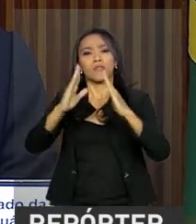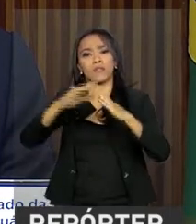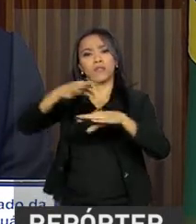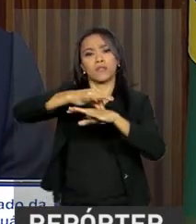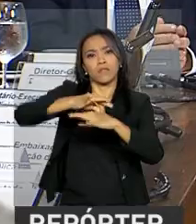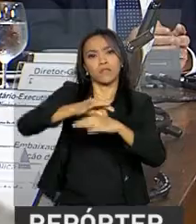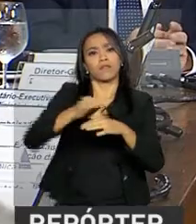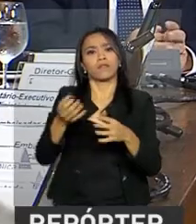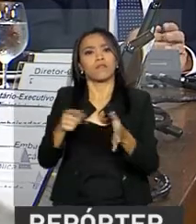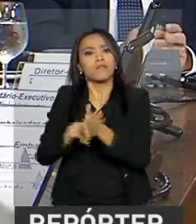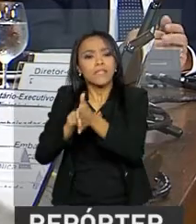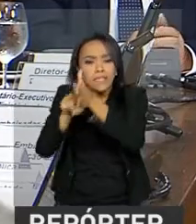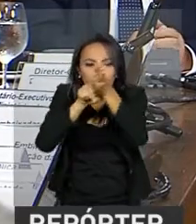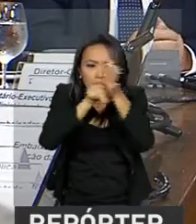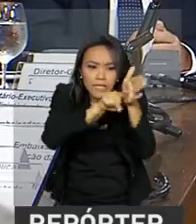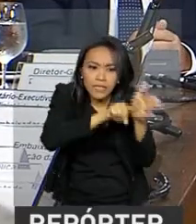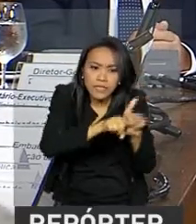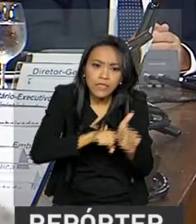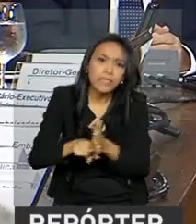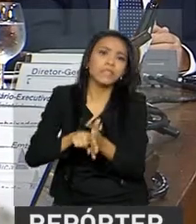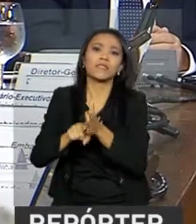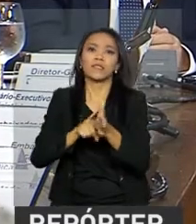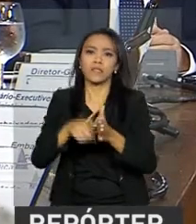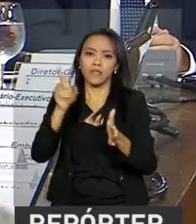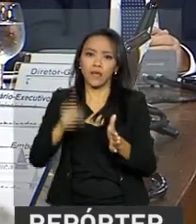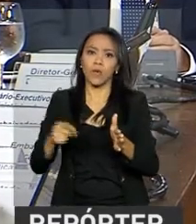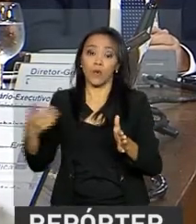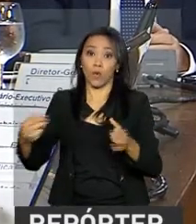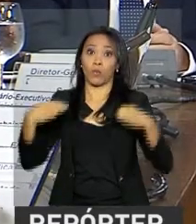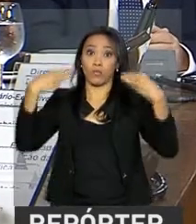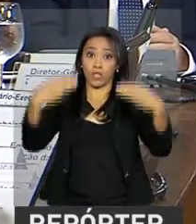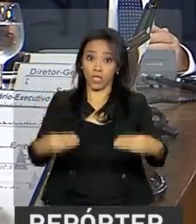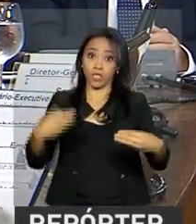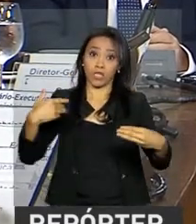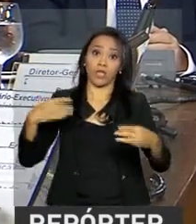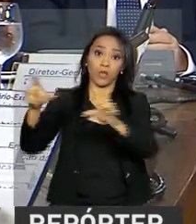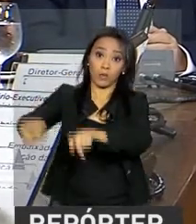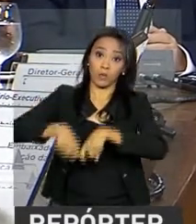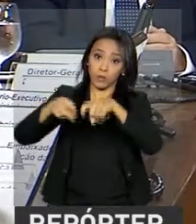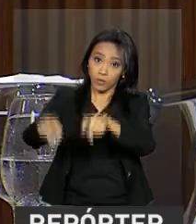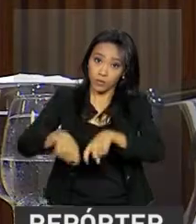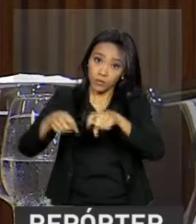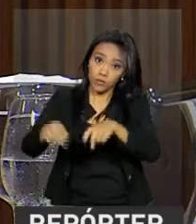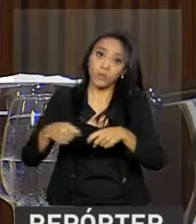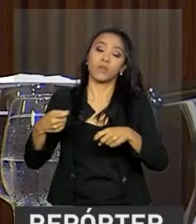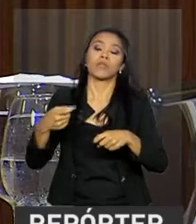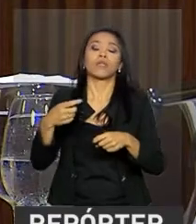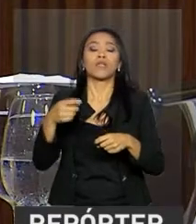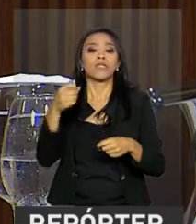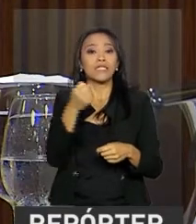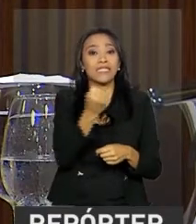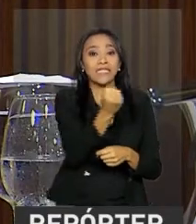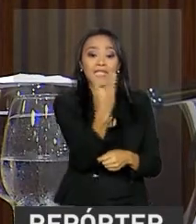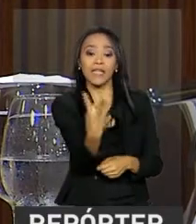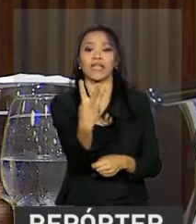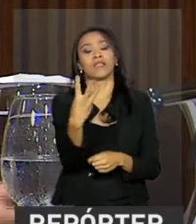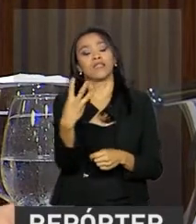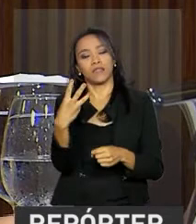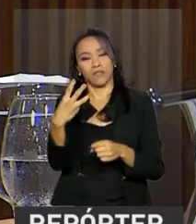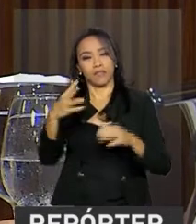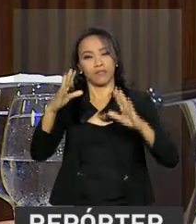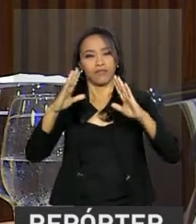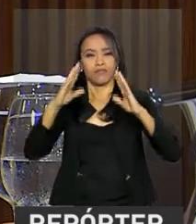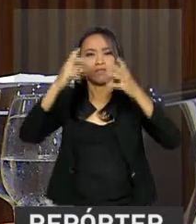fiscalização por uma força tarefa do ministério da agricultura pecuária e abastecimento três desses frigoríficos foram